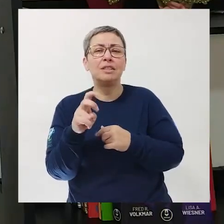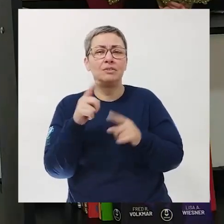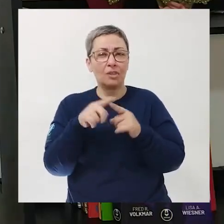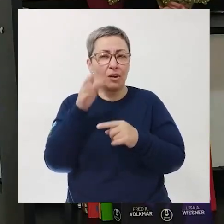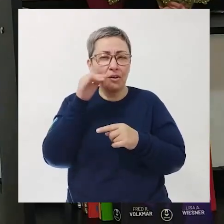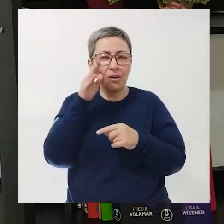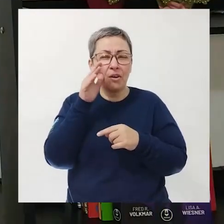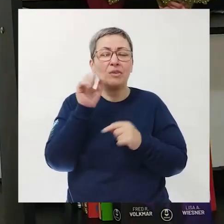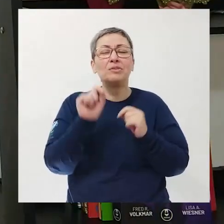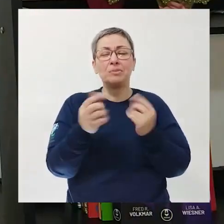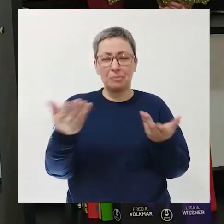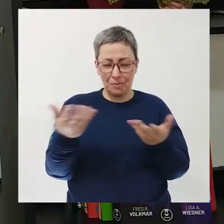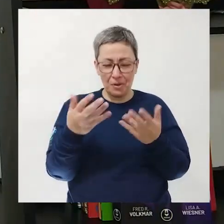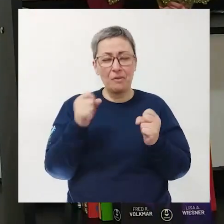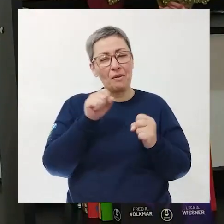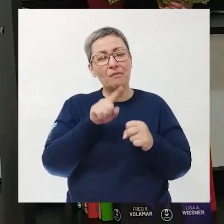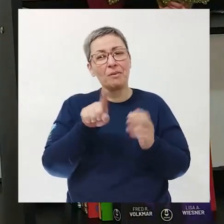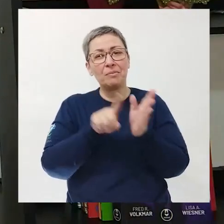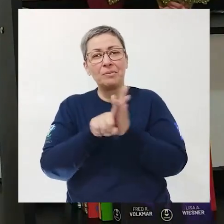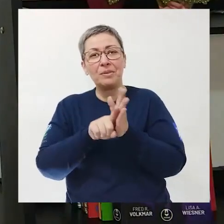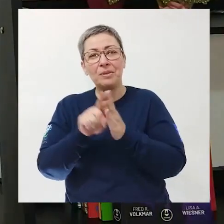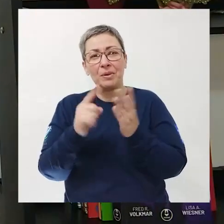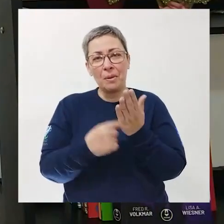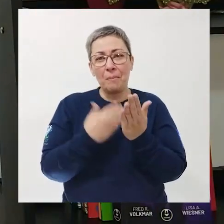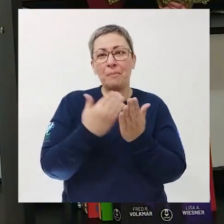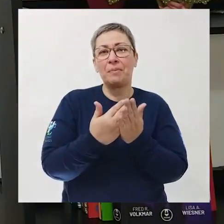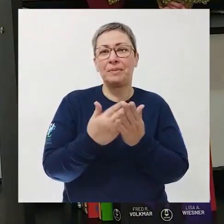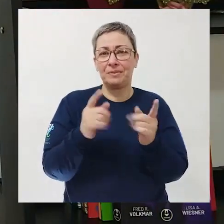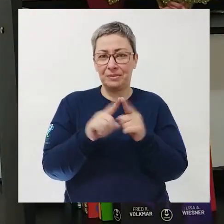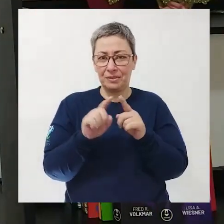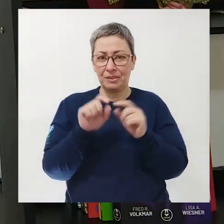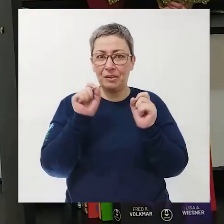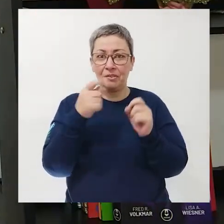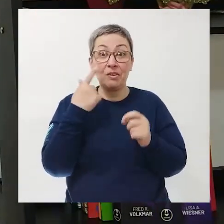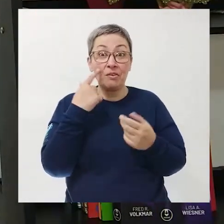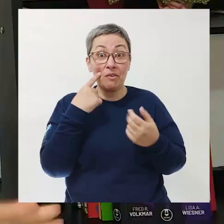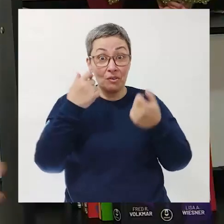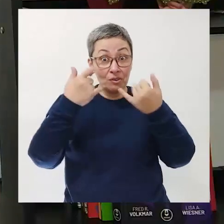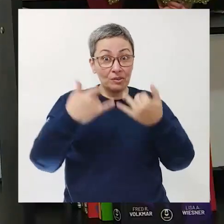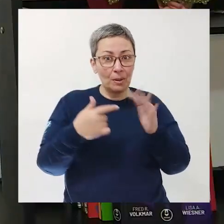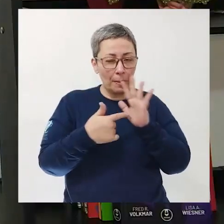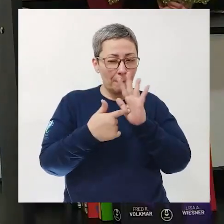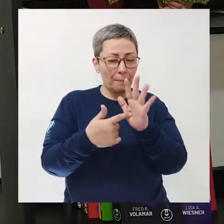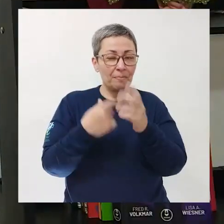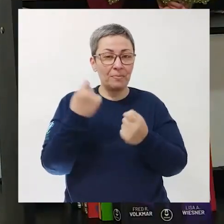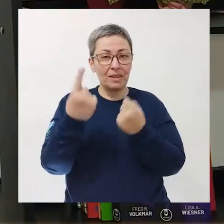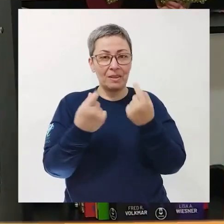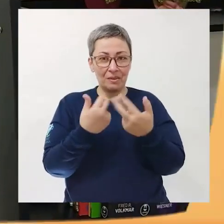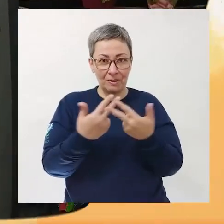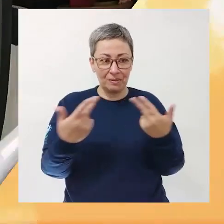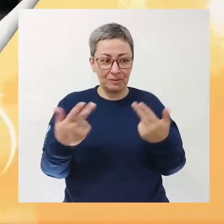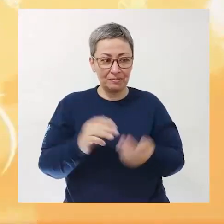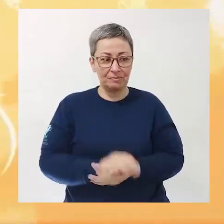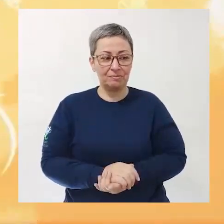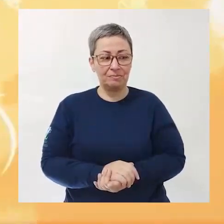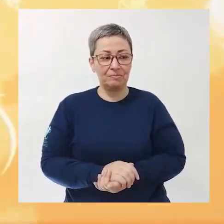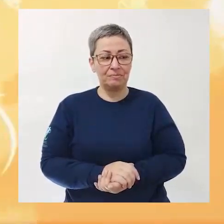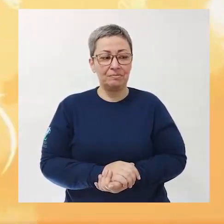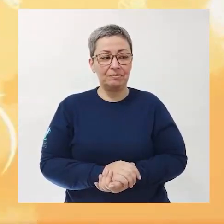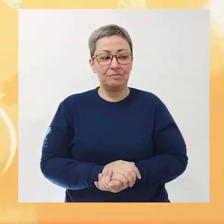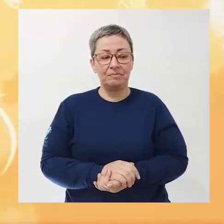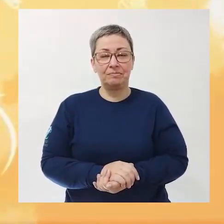forem curiosos e curiosas mesmo, vão lá e pesquisem um pouquinho mais, tá bom? Então eu vou falando e mostrando algumas coisinhas para vocês aí, vamos